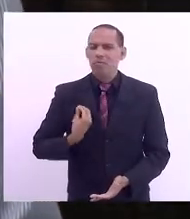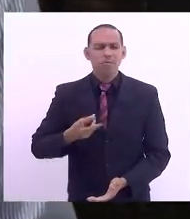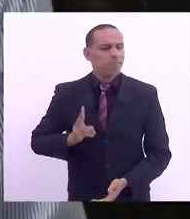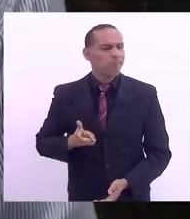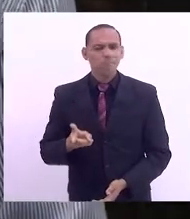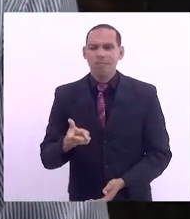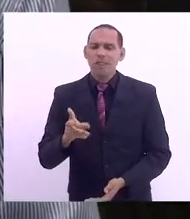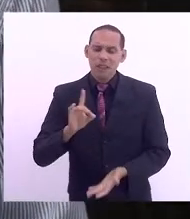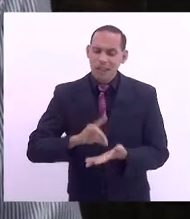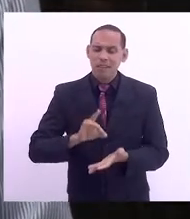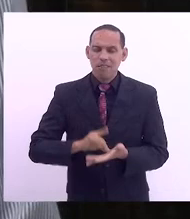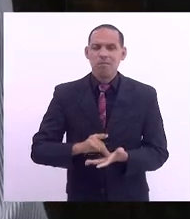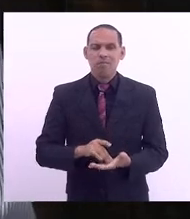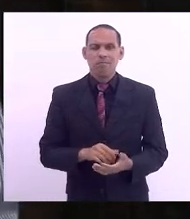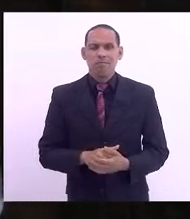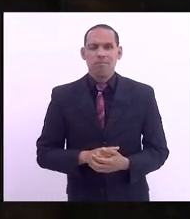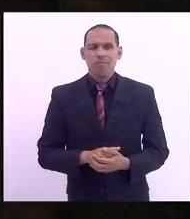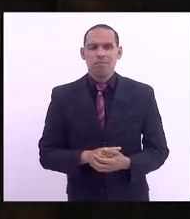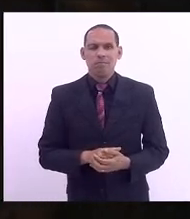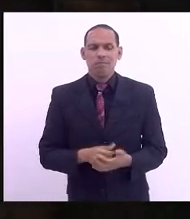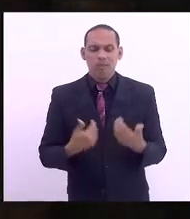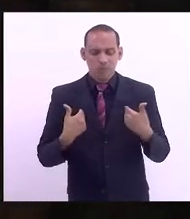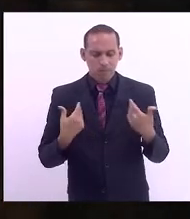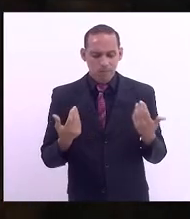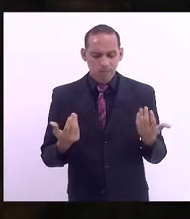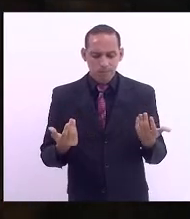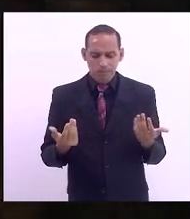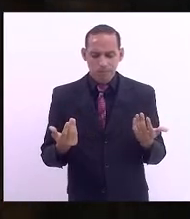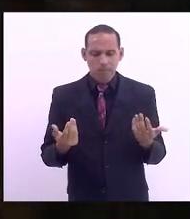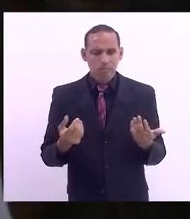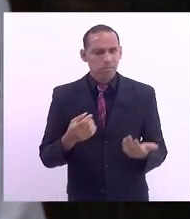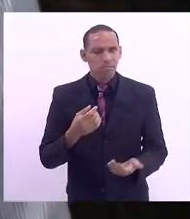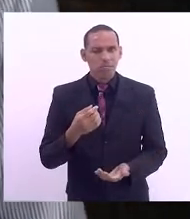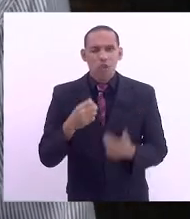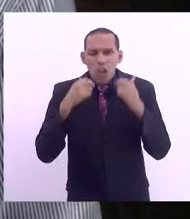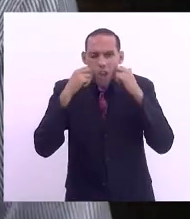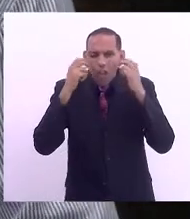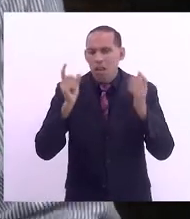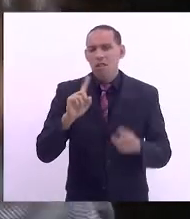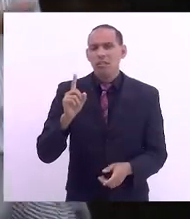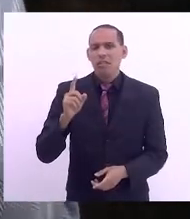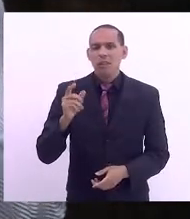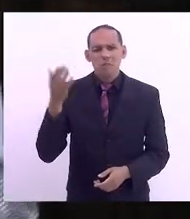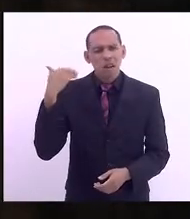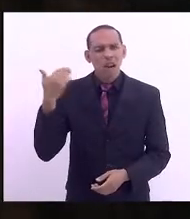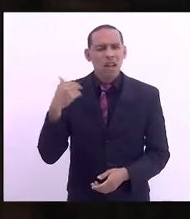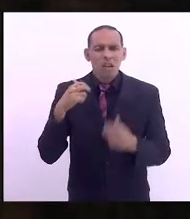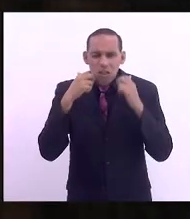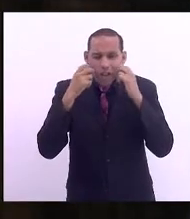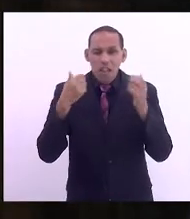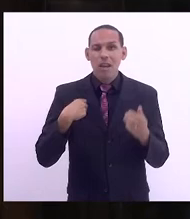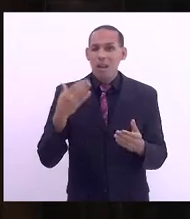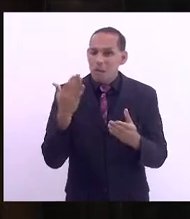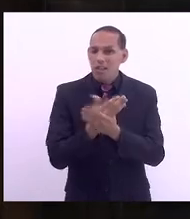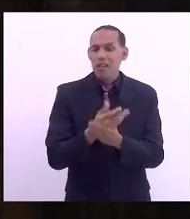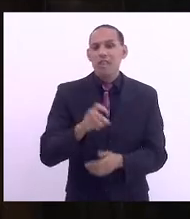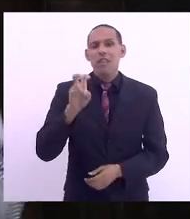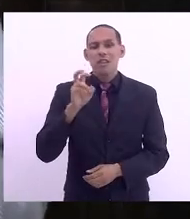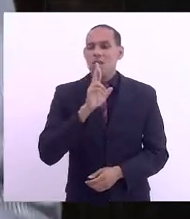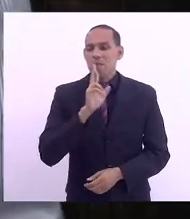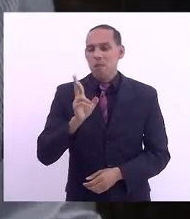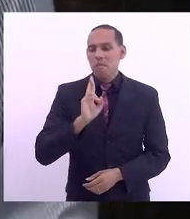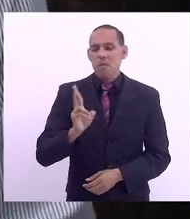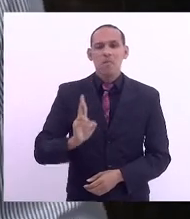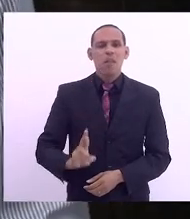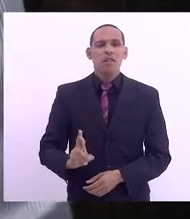a verdade é essa. Eu não tenho vergonha de falar, já tive vergonha de falar, eu respondo 5 processos, mas hoje em dia